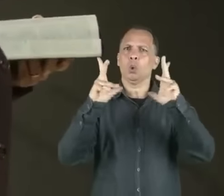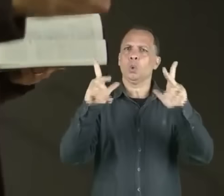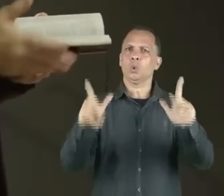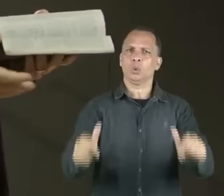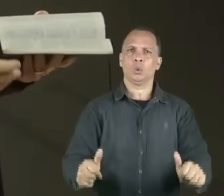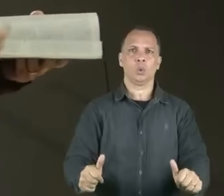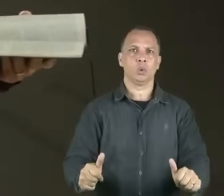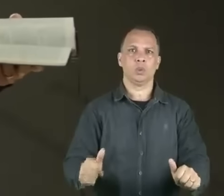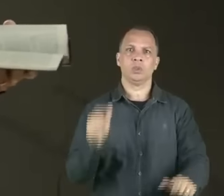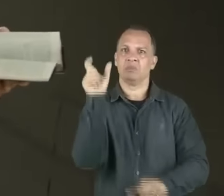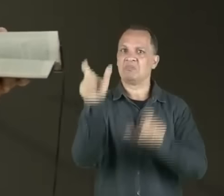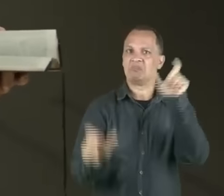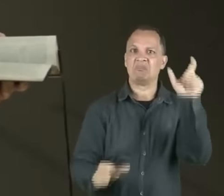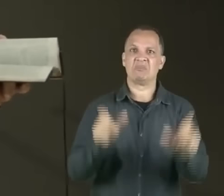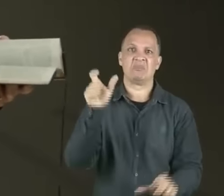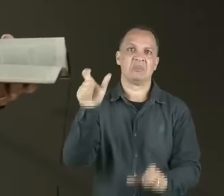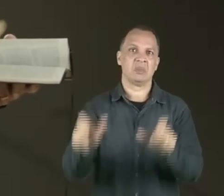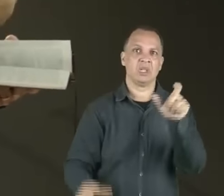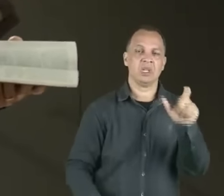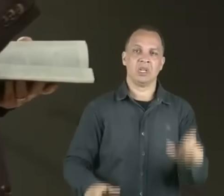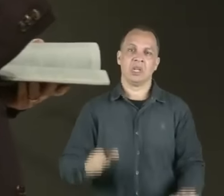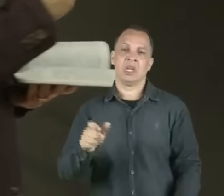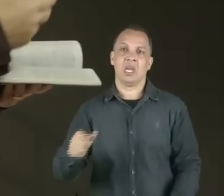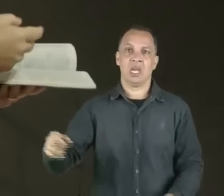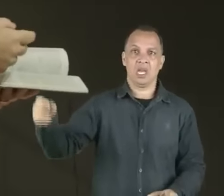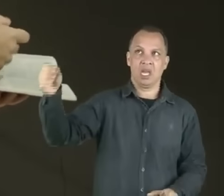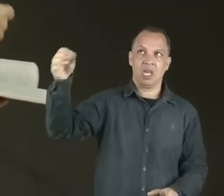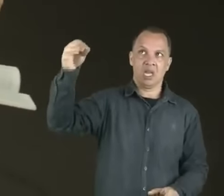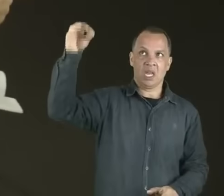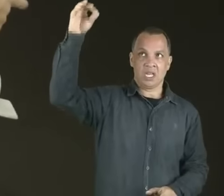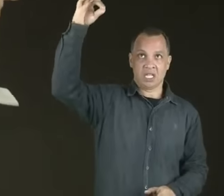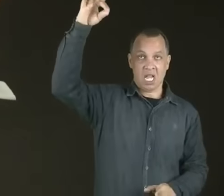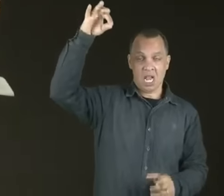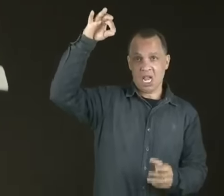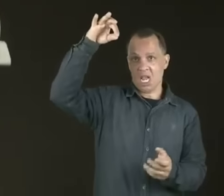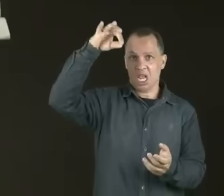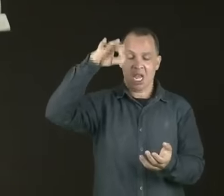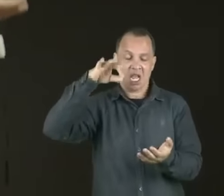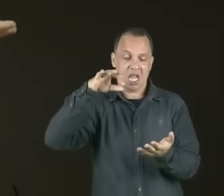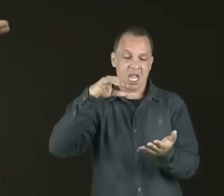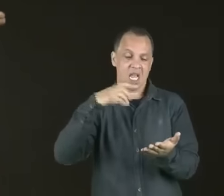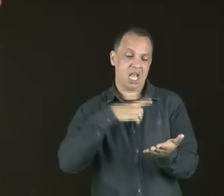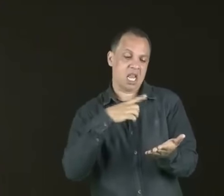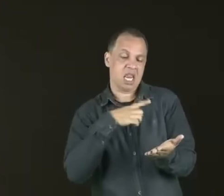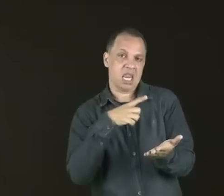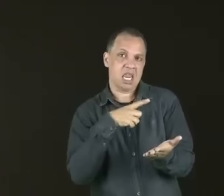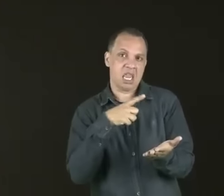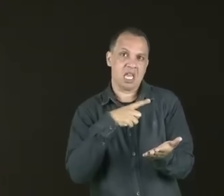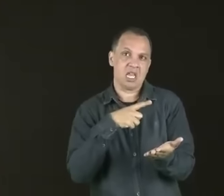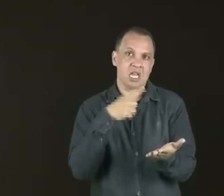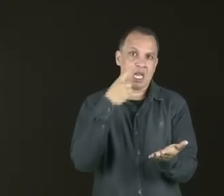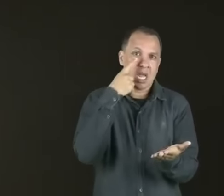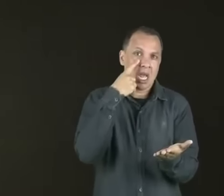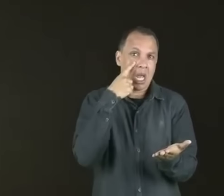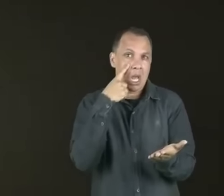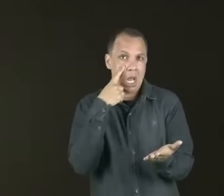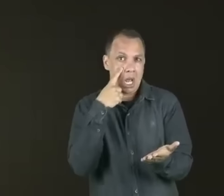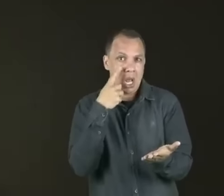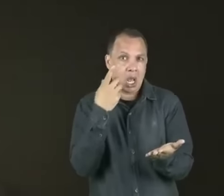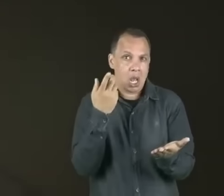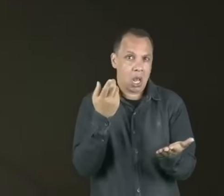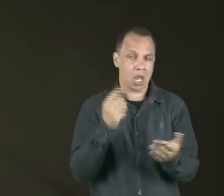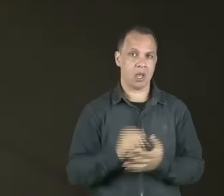maus o segundo porque a ciência não me obriga a descrer